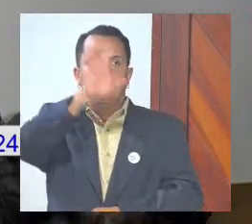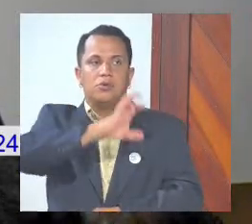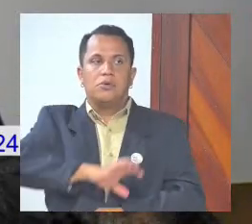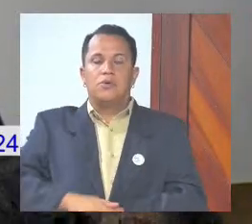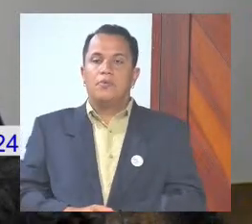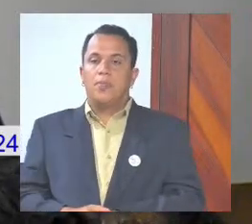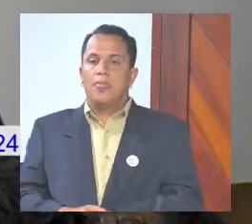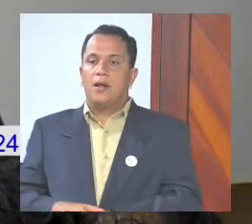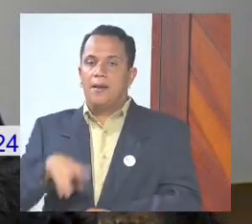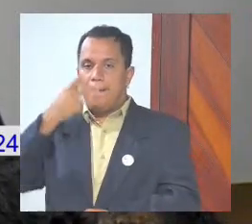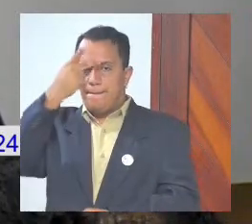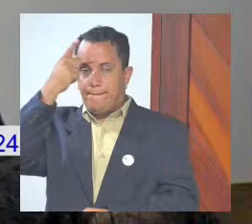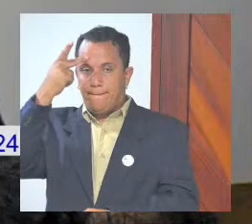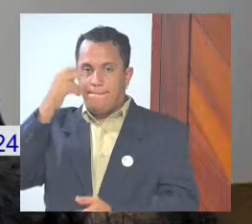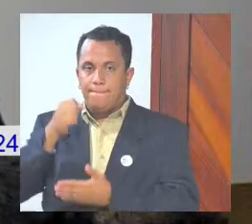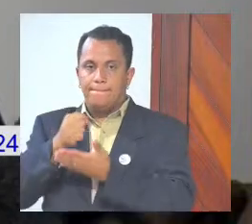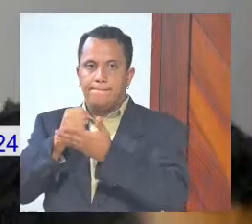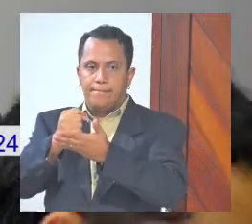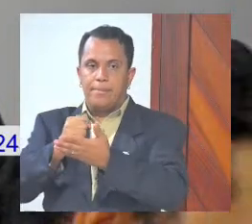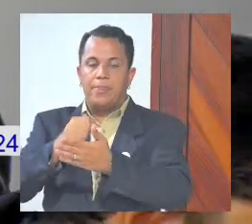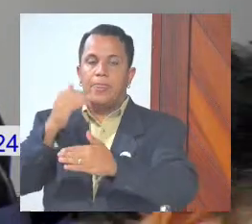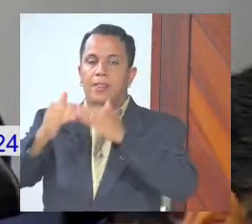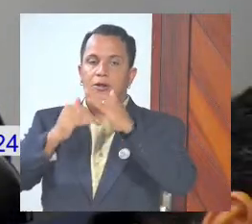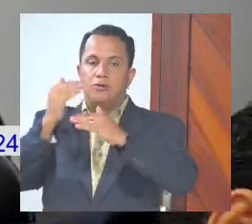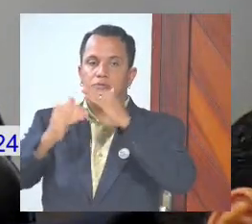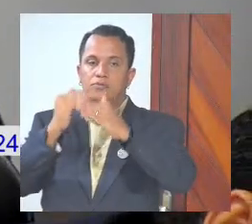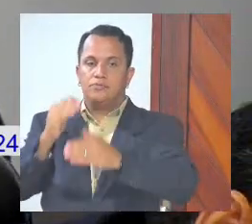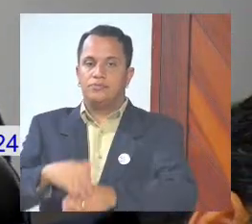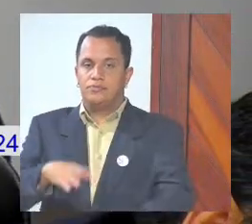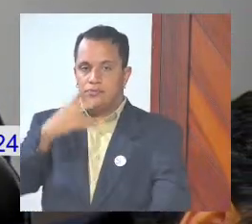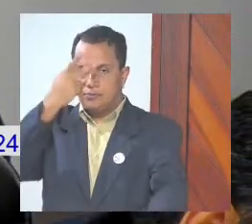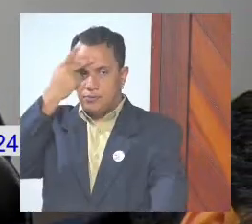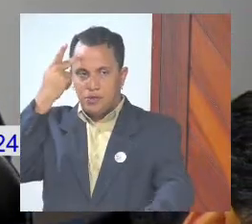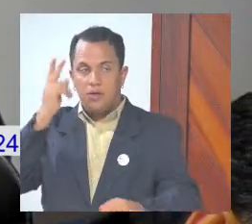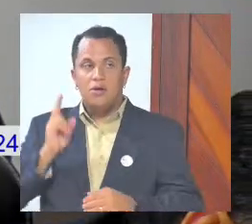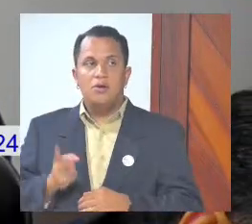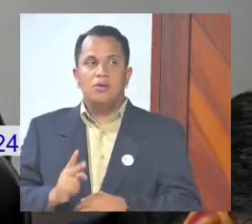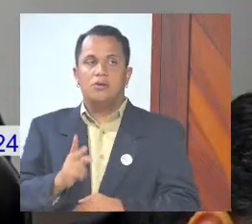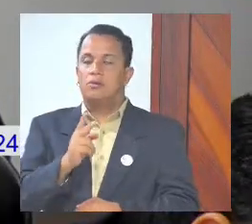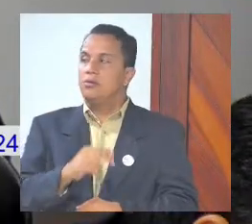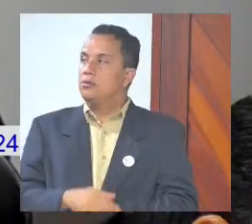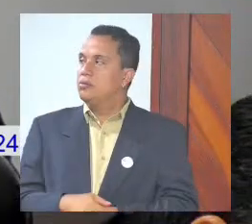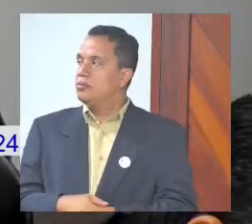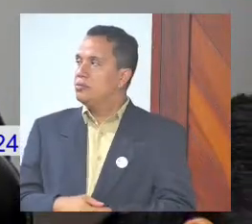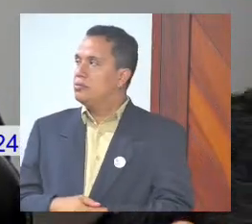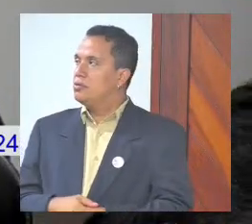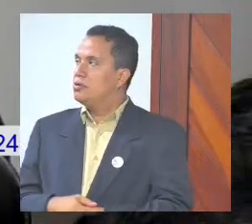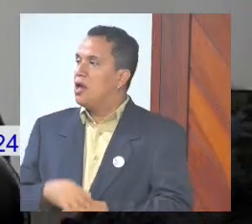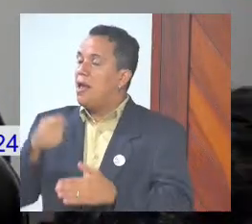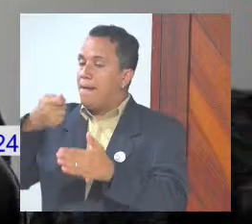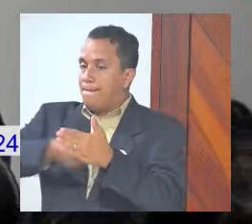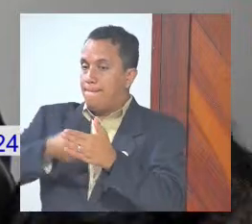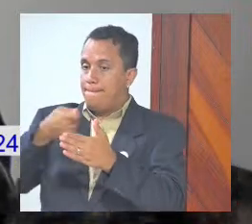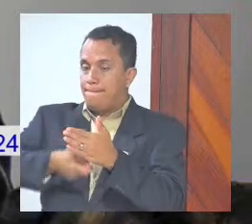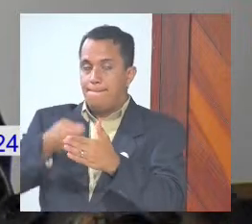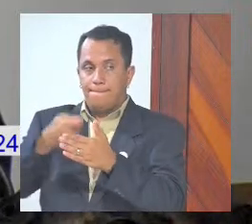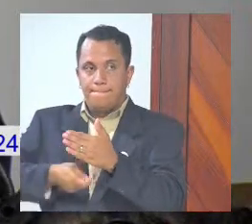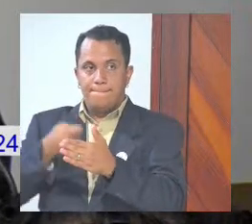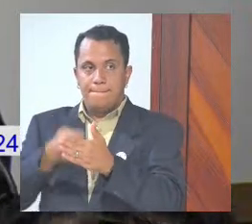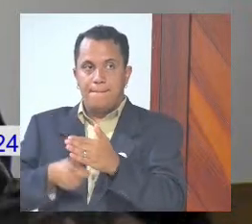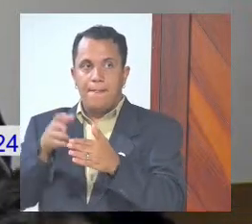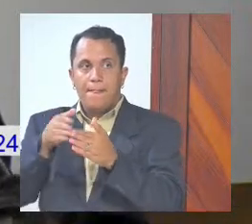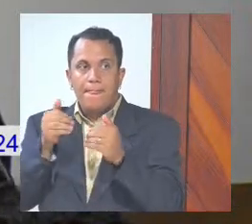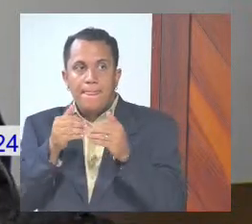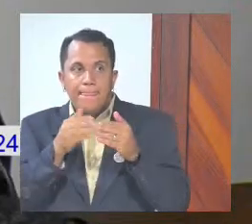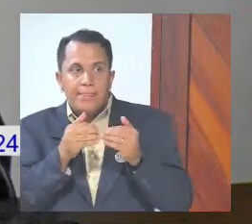que contribuiu muito para o crescimento da nossa cidade, uma pessoa que sempre brigou, cobrando